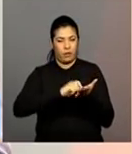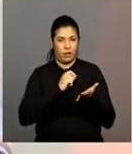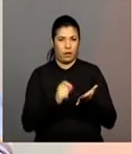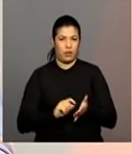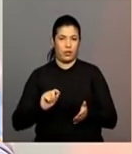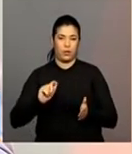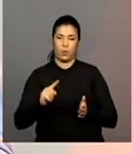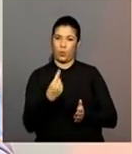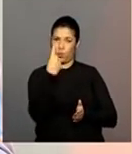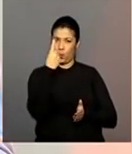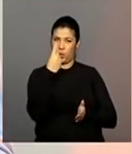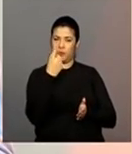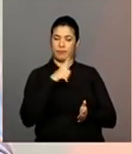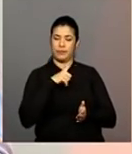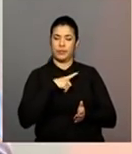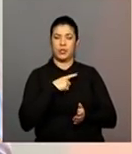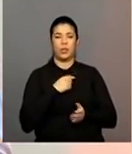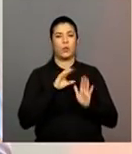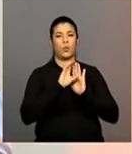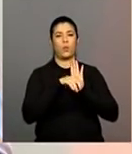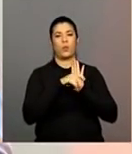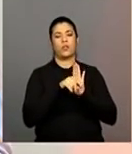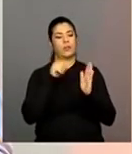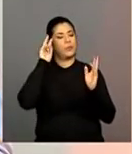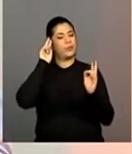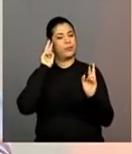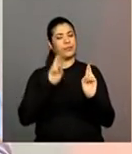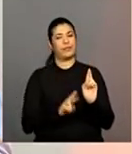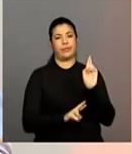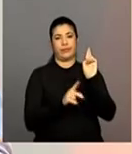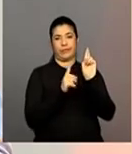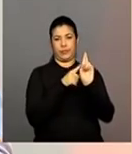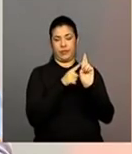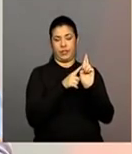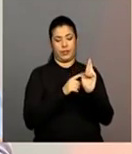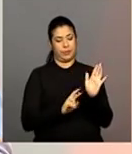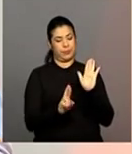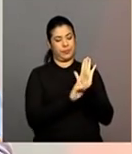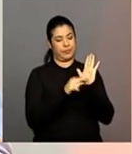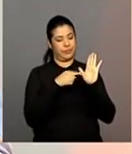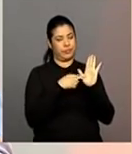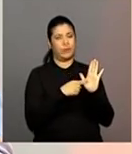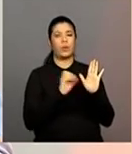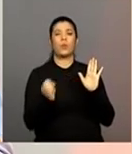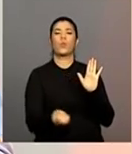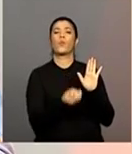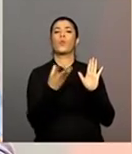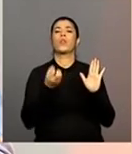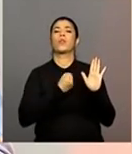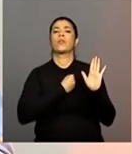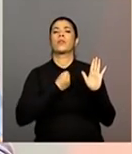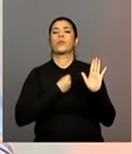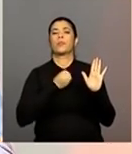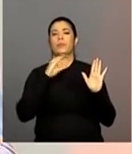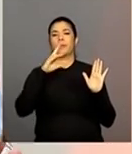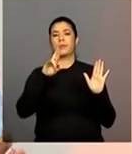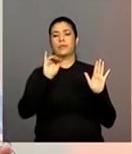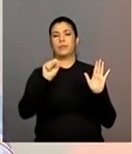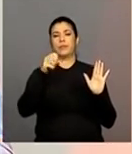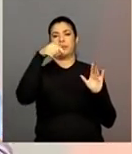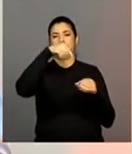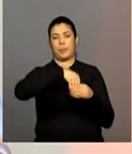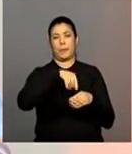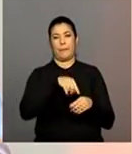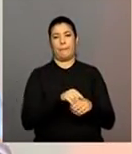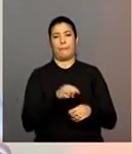único existe um conceito de referenciamento então a gente calcula Qual o número de cras ideal para aquele município ah